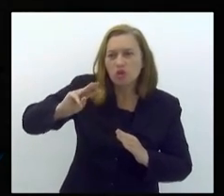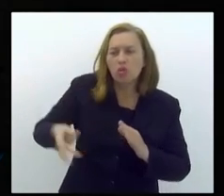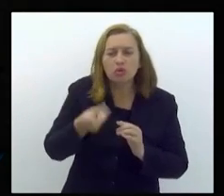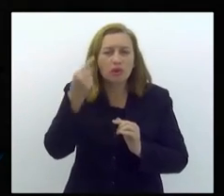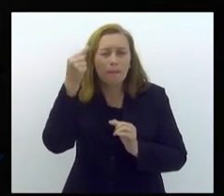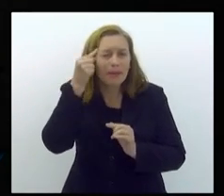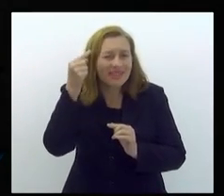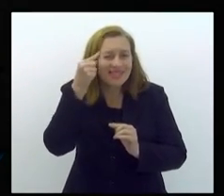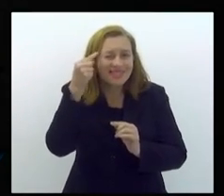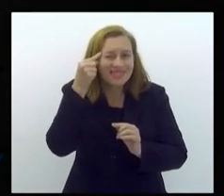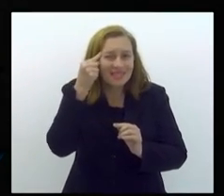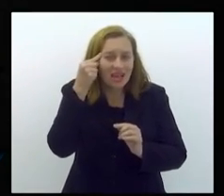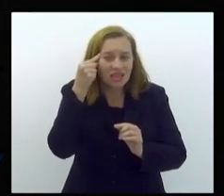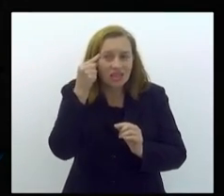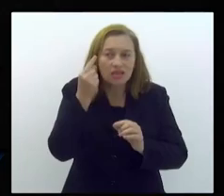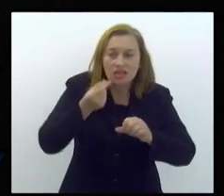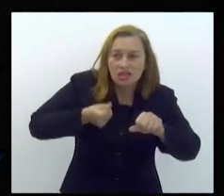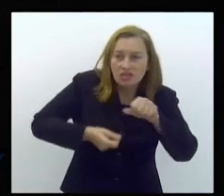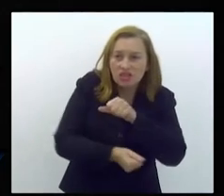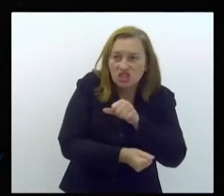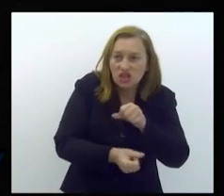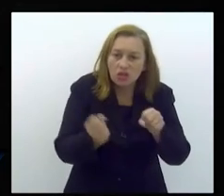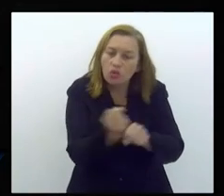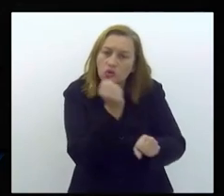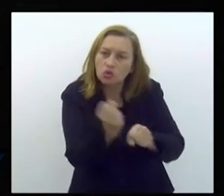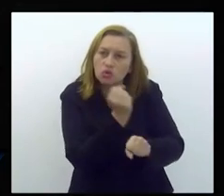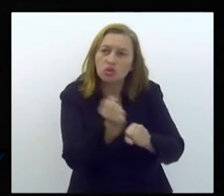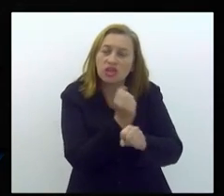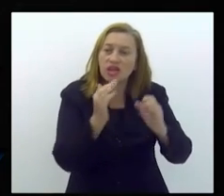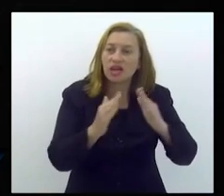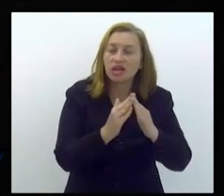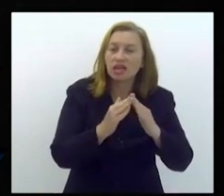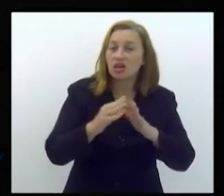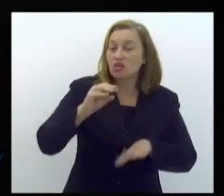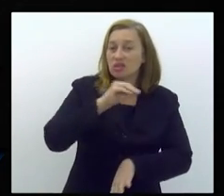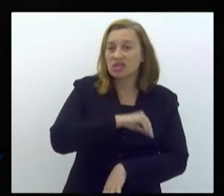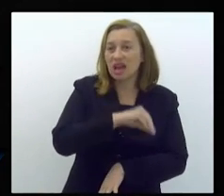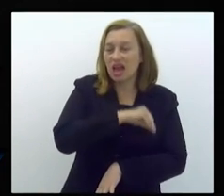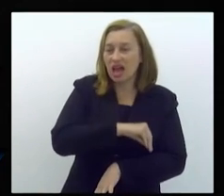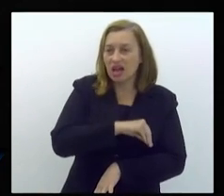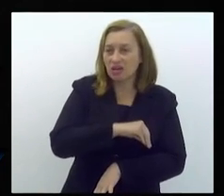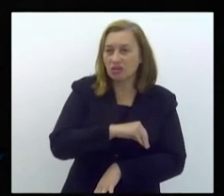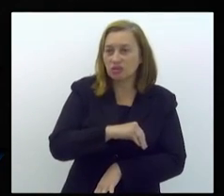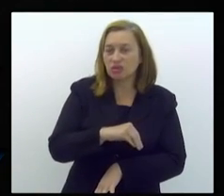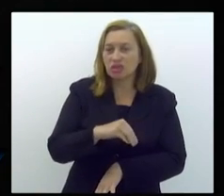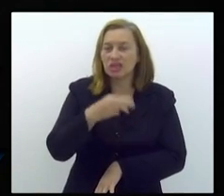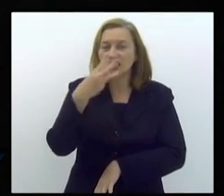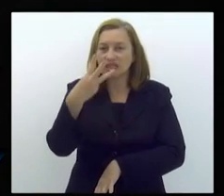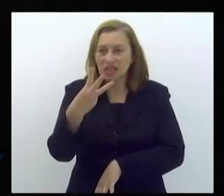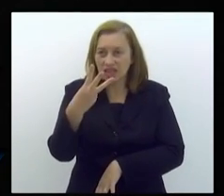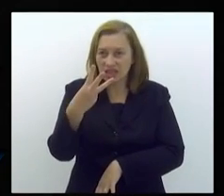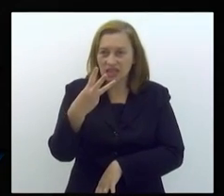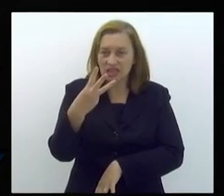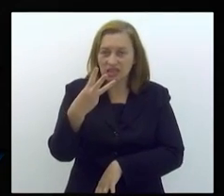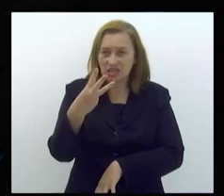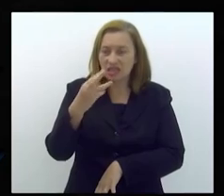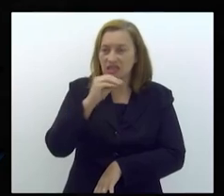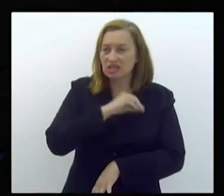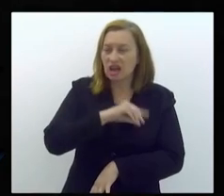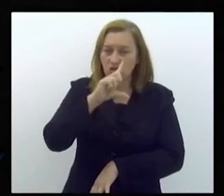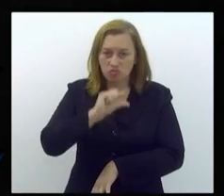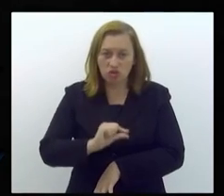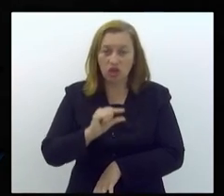pensado para ser investido em moradia Popular para quem ganha de 0 a 3 salários salários mínimos só aqui no estado do Rio de